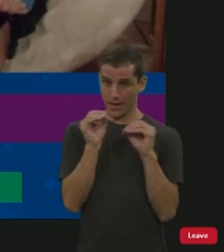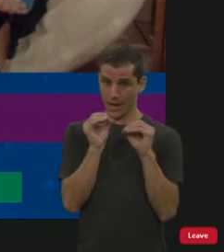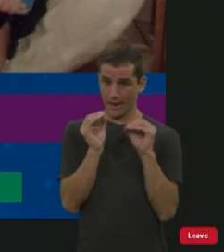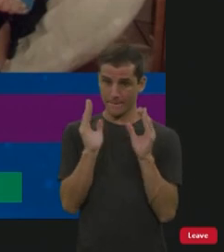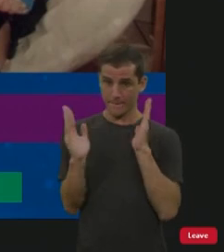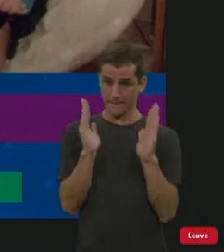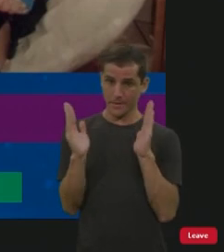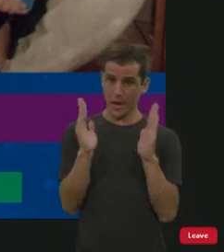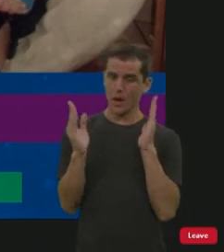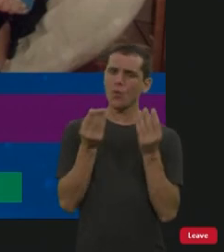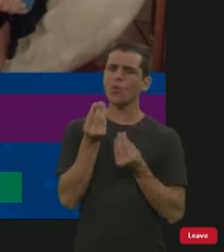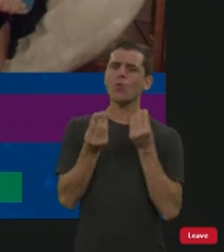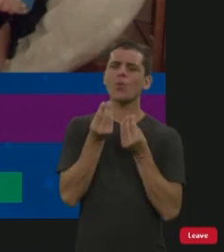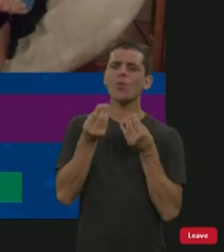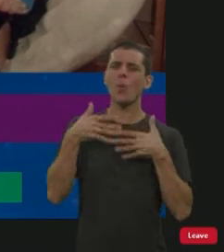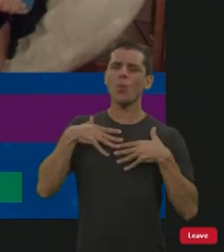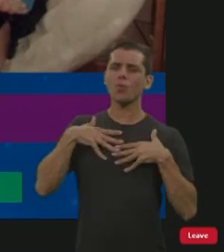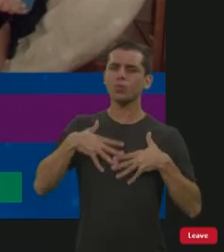todo